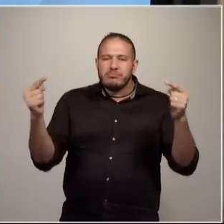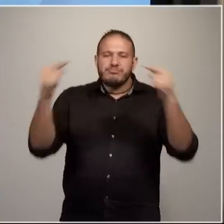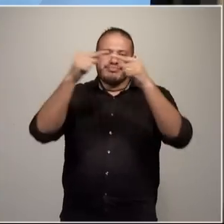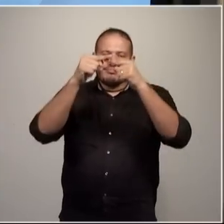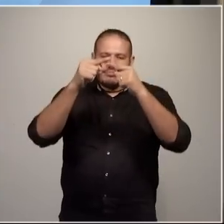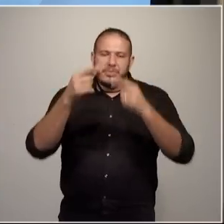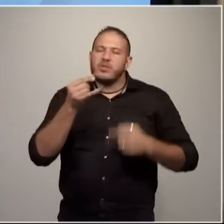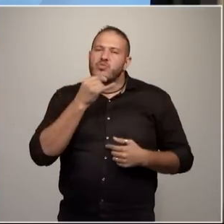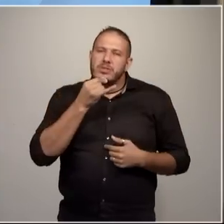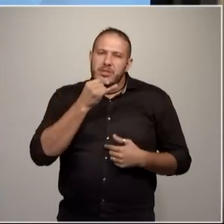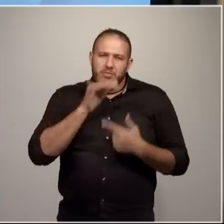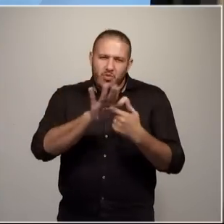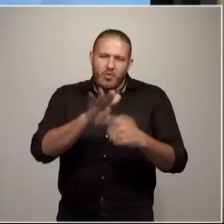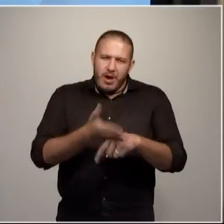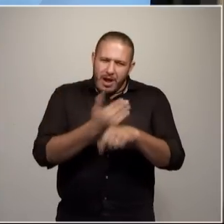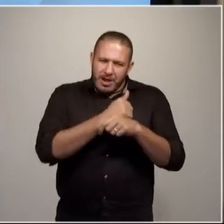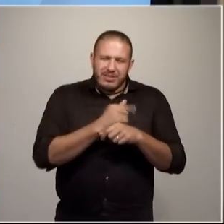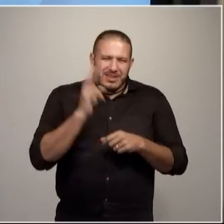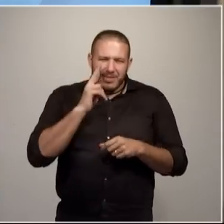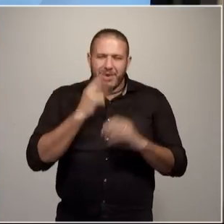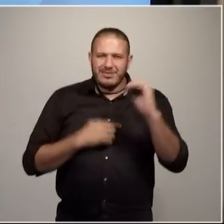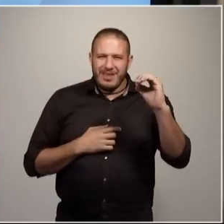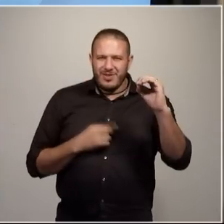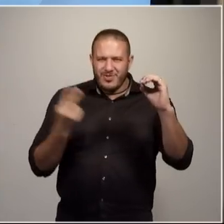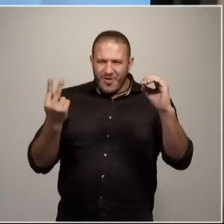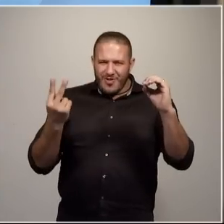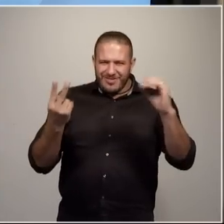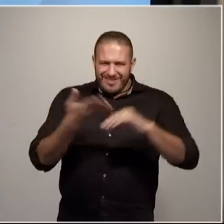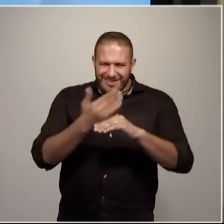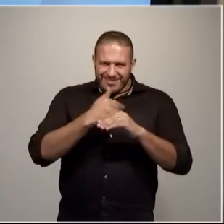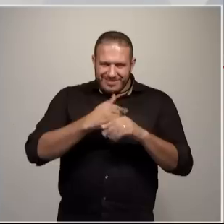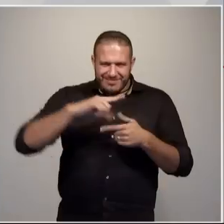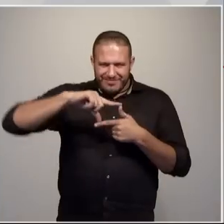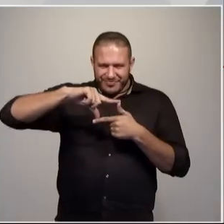no meu exemplo anterior era 0,2.